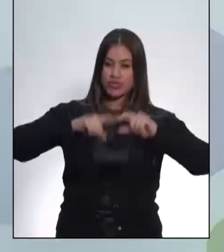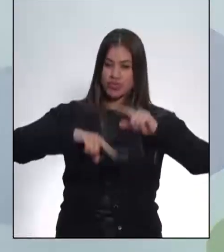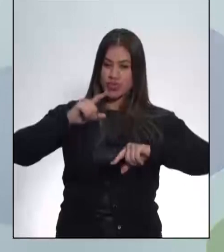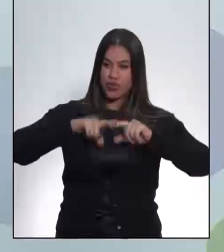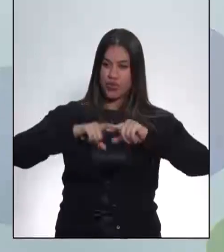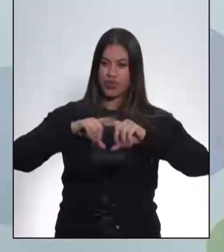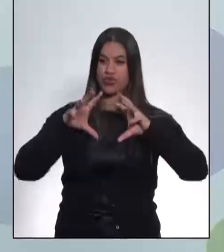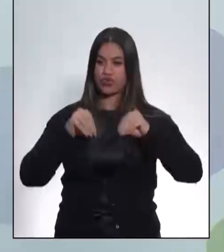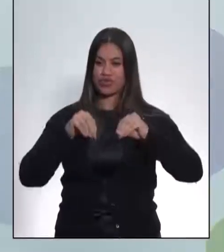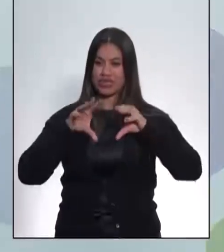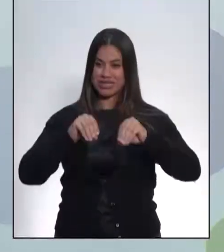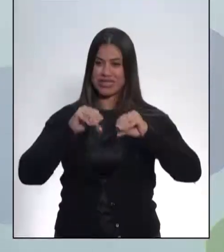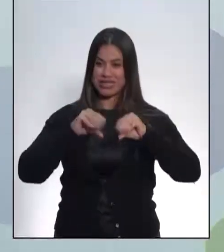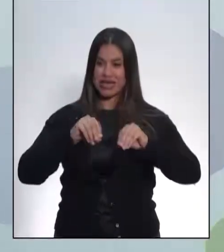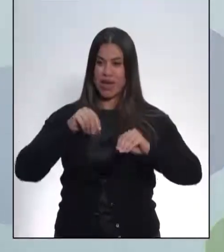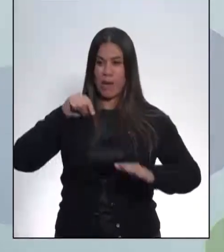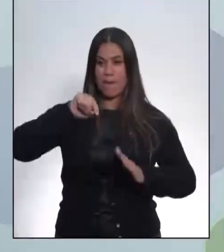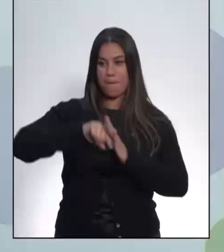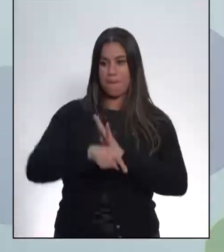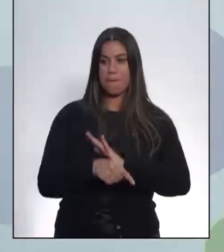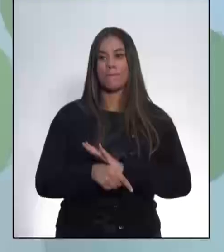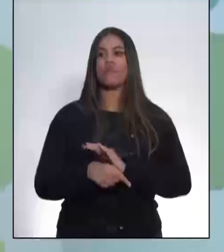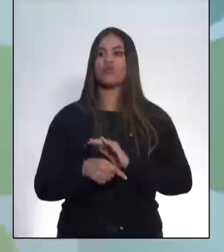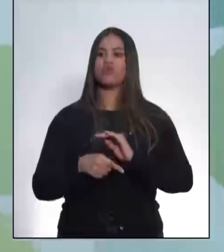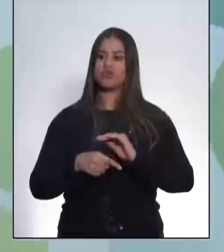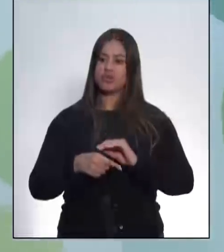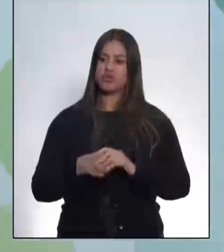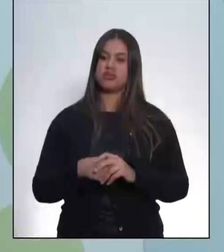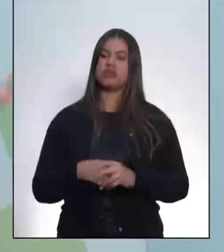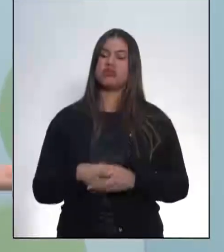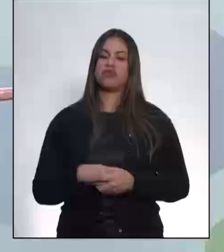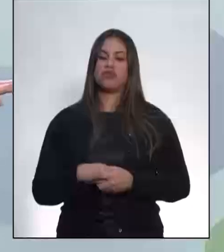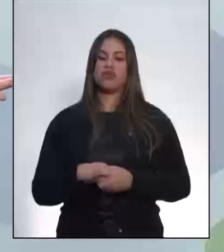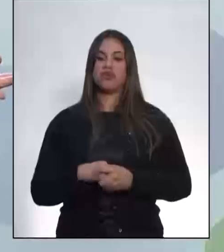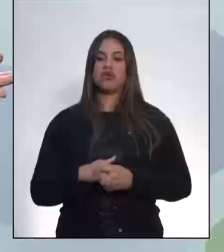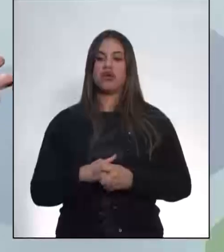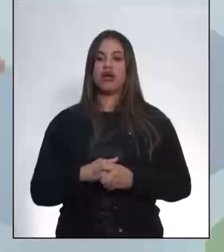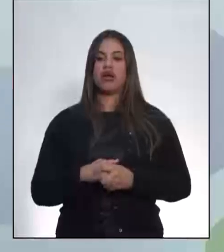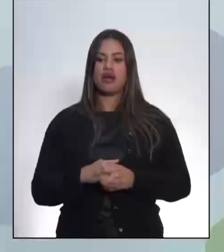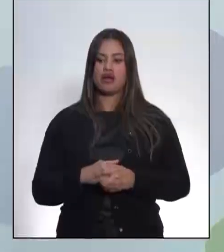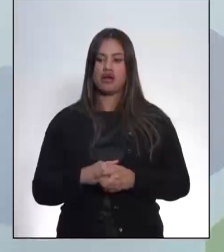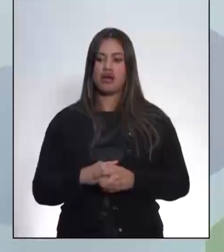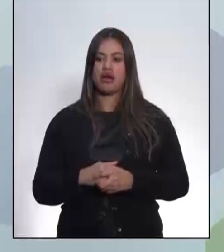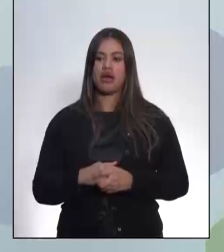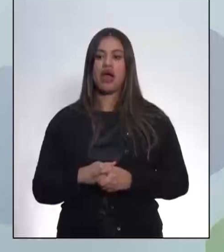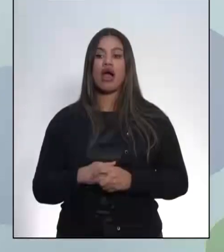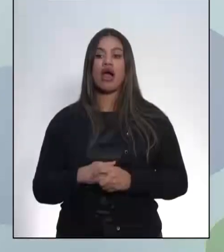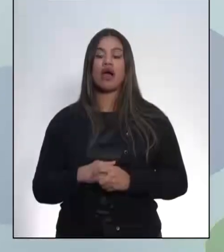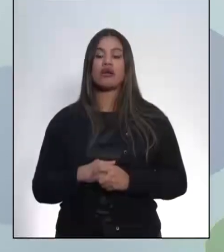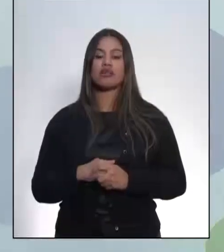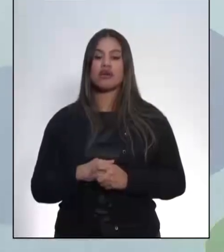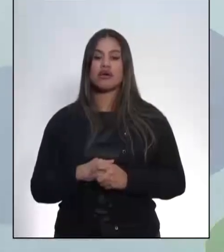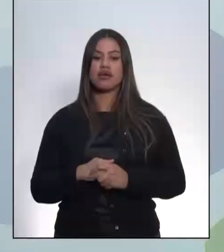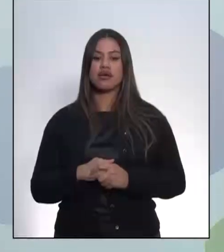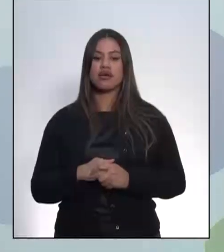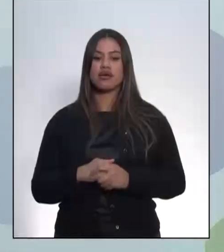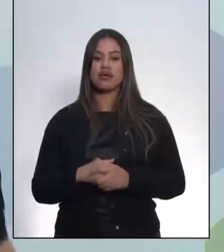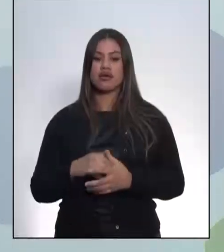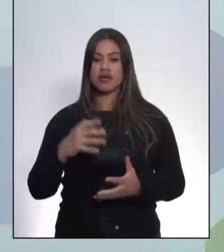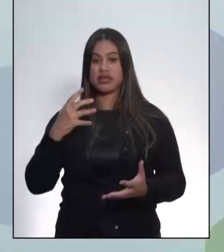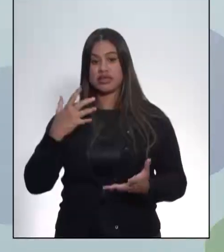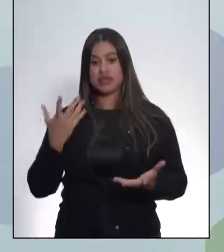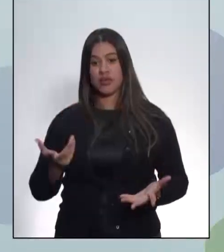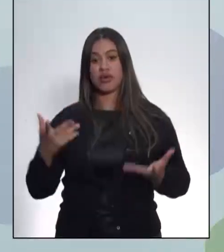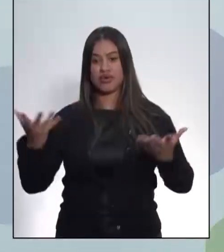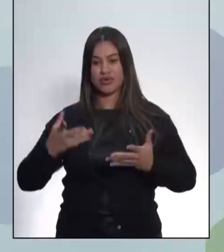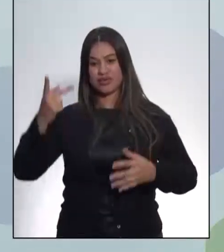amplo, mas também é necessário saber ler a vida para saber o que é patrimônio de um povo. Vamos pegar aqui São Paulo, capital? Quero falar agora com os nossos estudantes